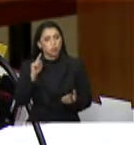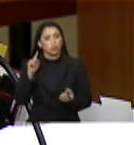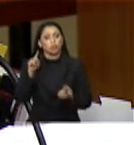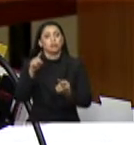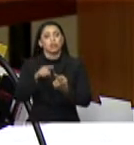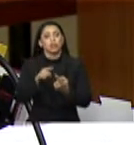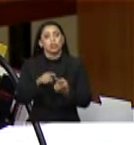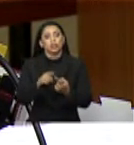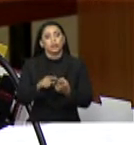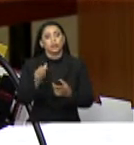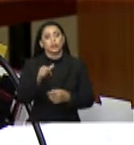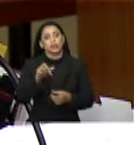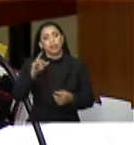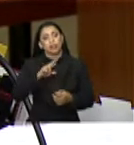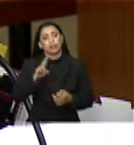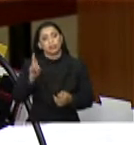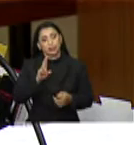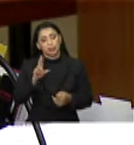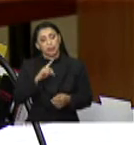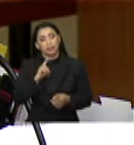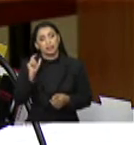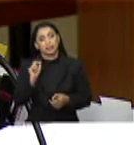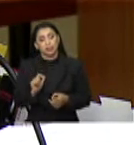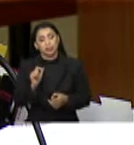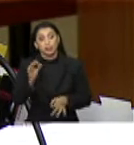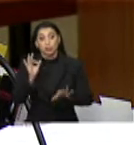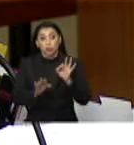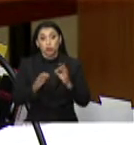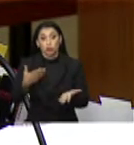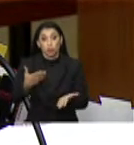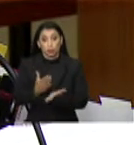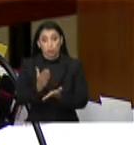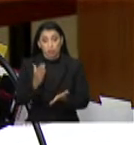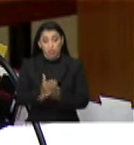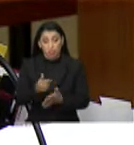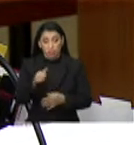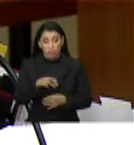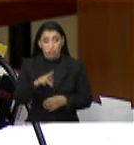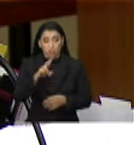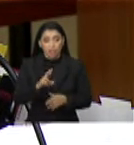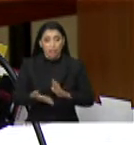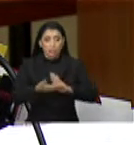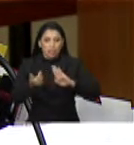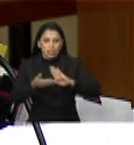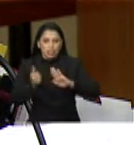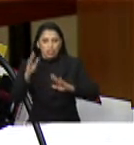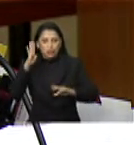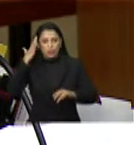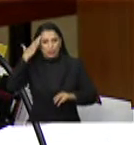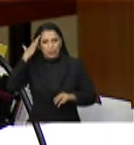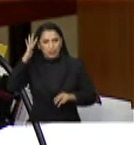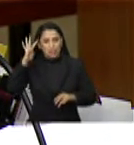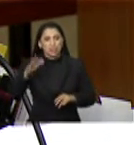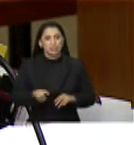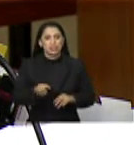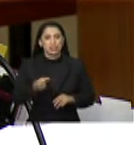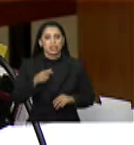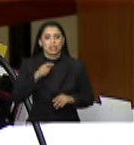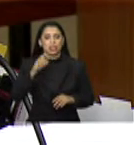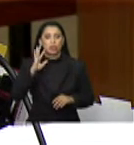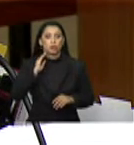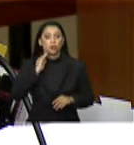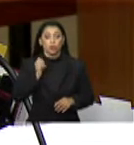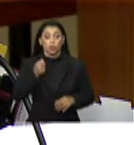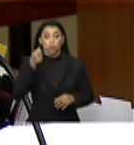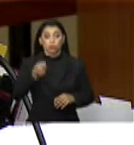da ação rescisória ação eu julgo procedente ação rescisória afastando a decisão residência monocrática